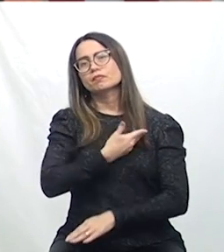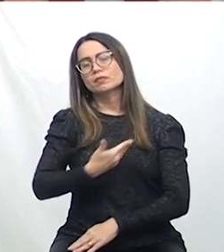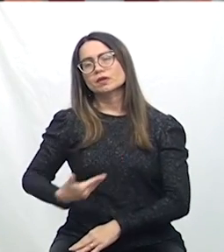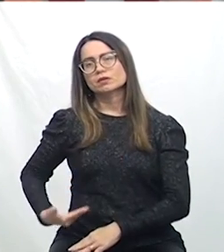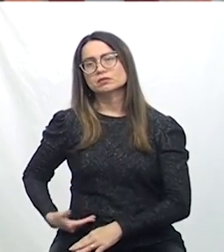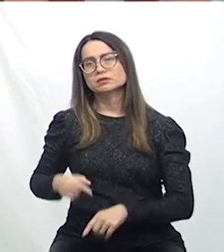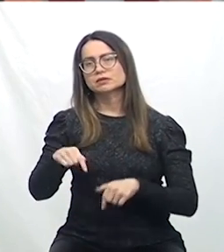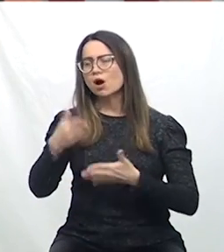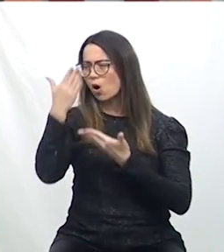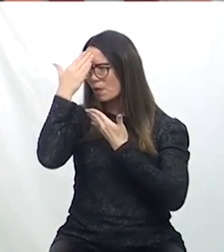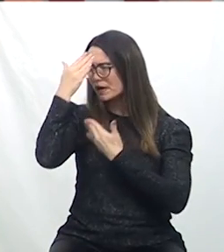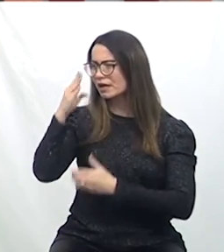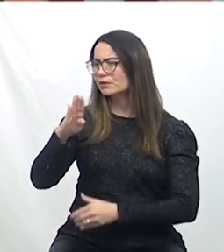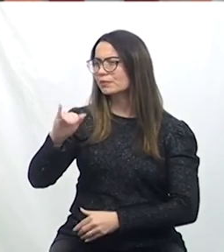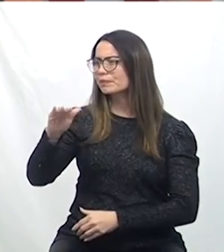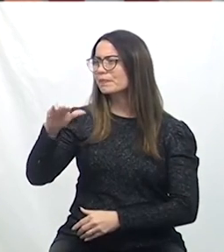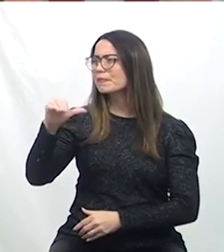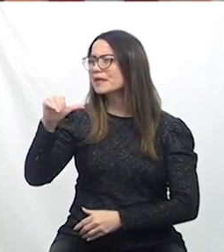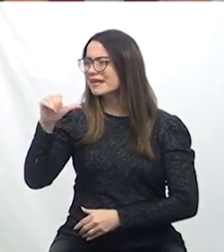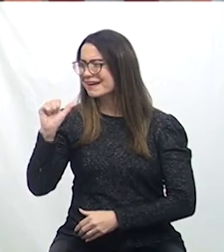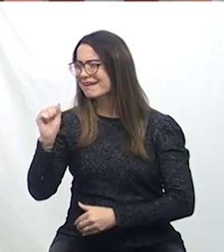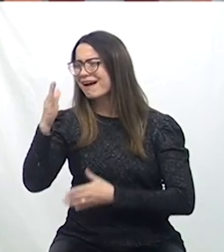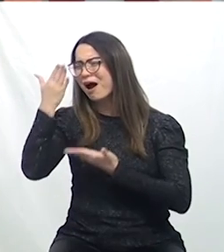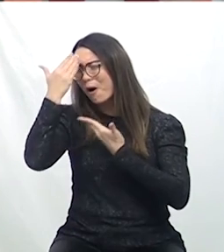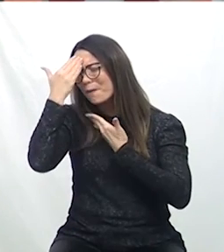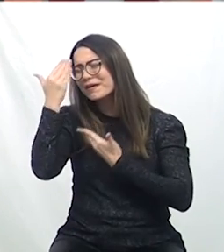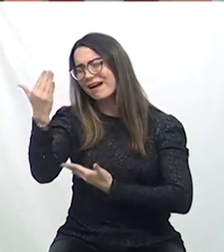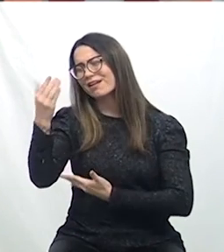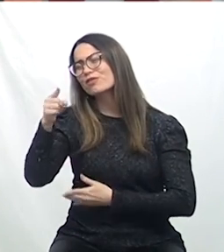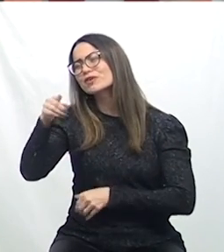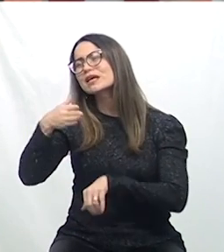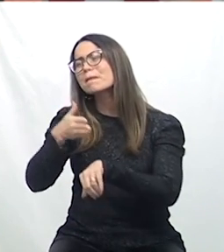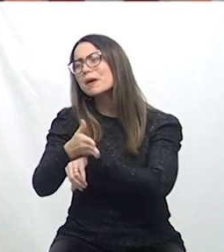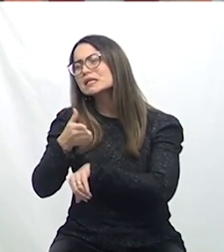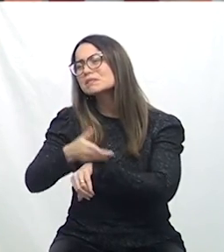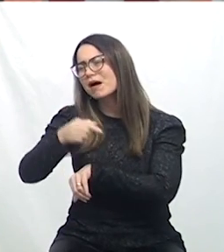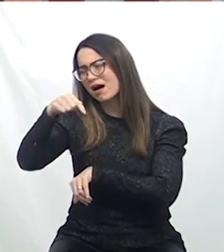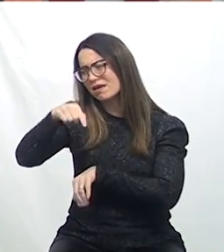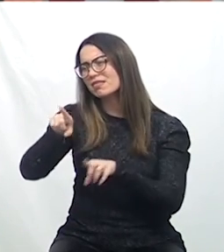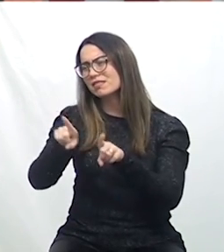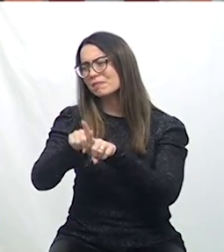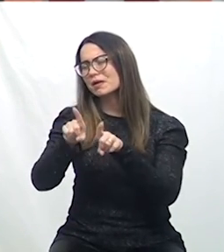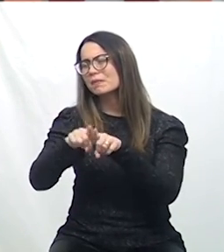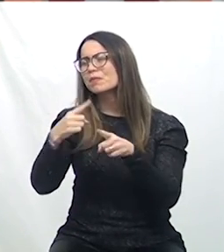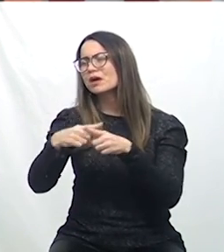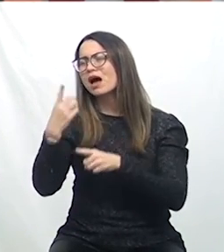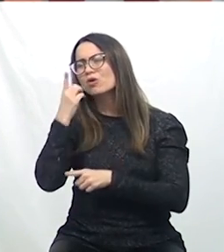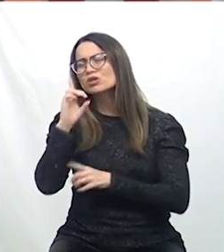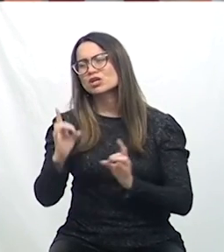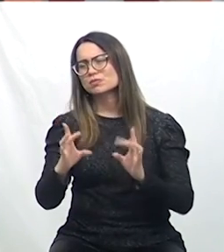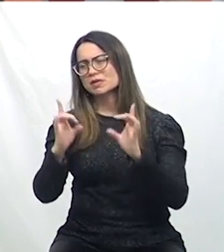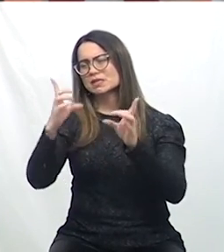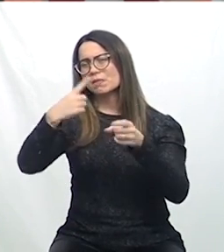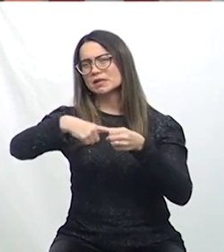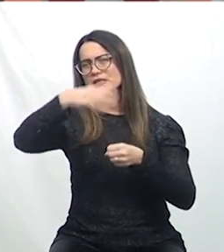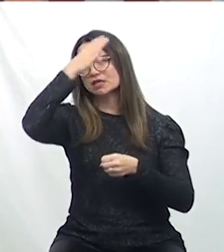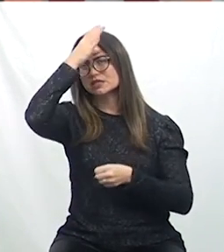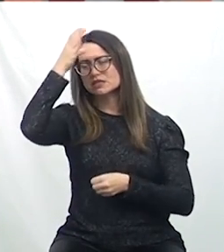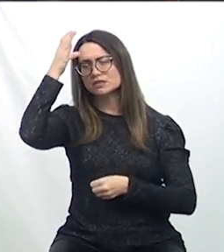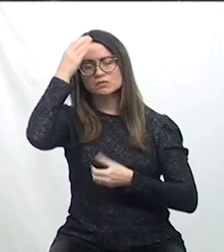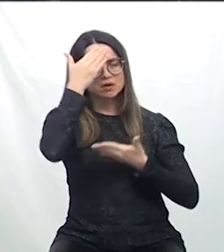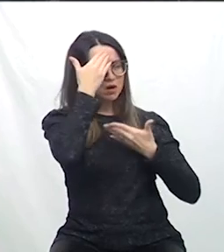conosco aqui nesse dia, que é um marco para a cidade de Criciúma e para todos que estão envolvidos nessa causa dos surdos. Muito obrigado. Obrigado, senhora